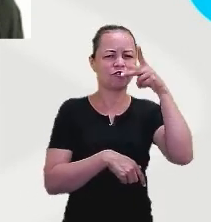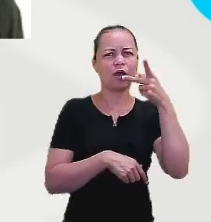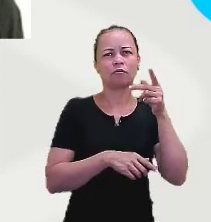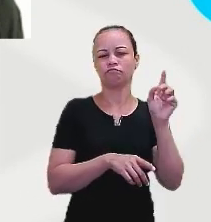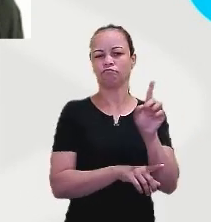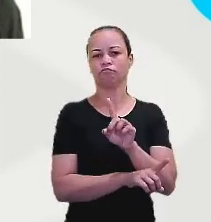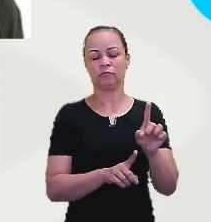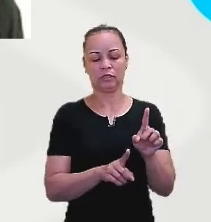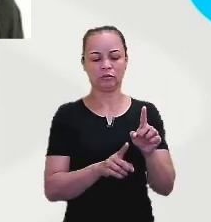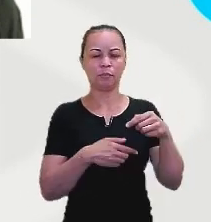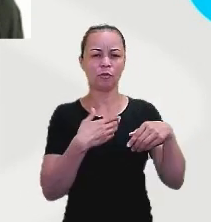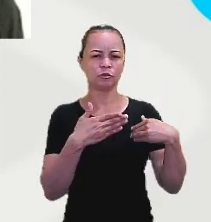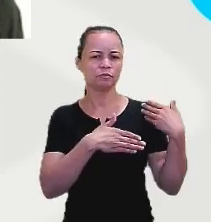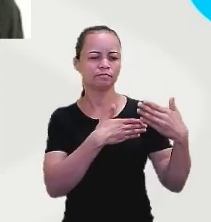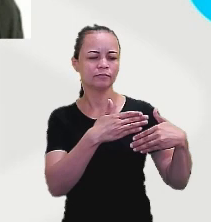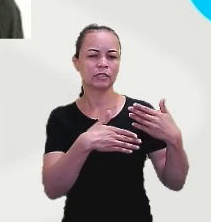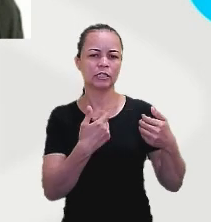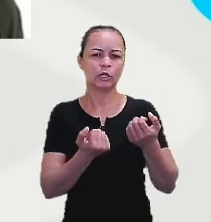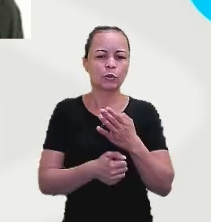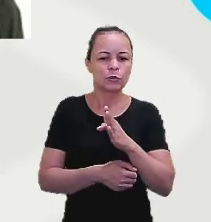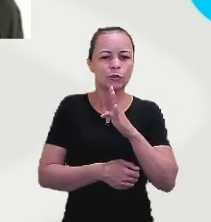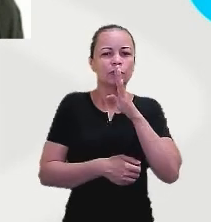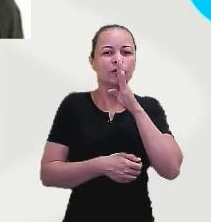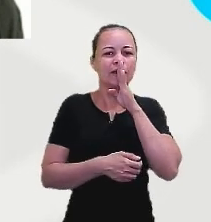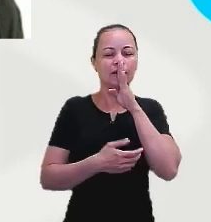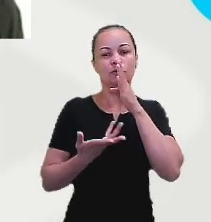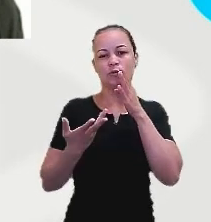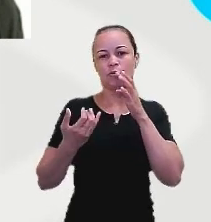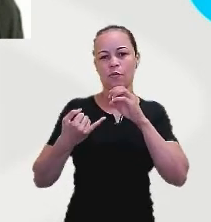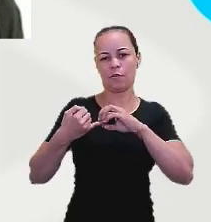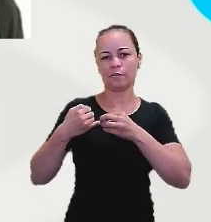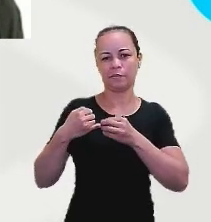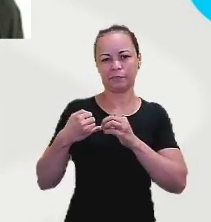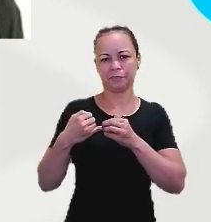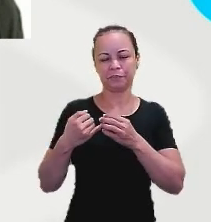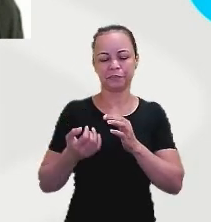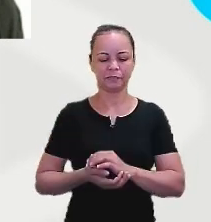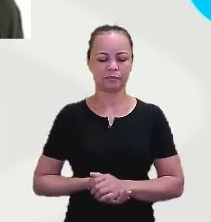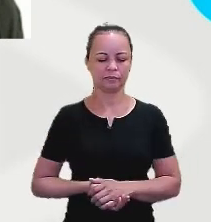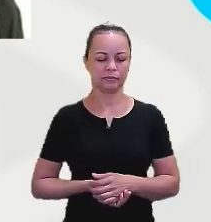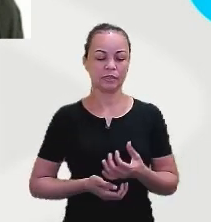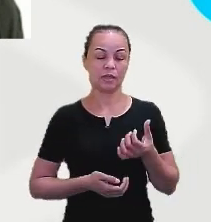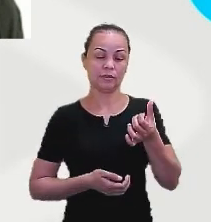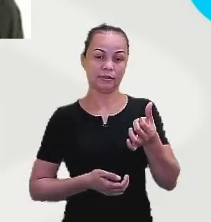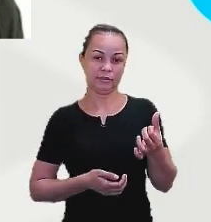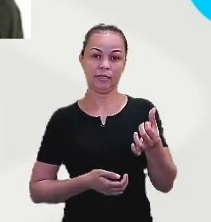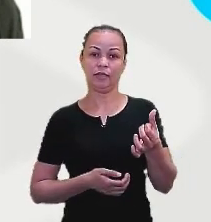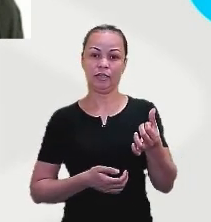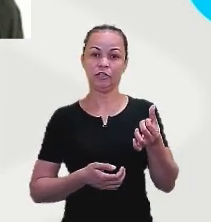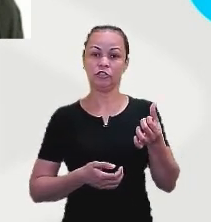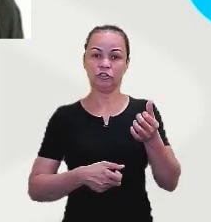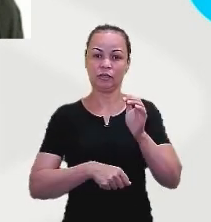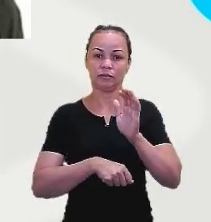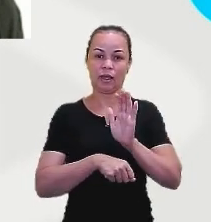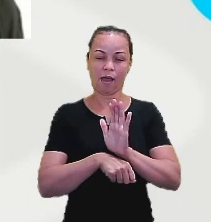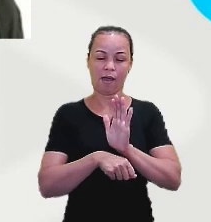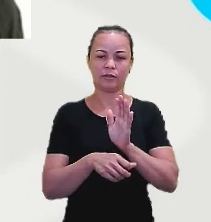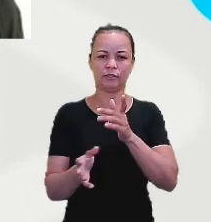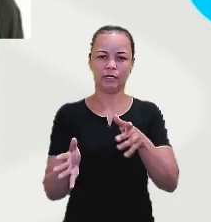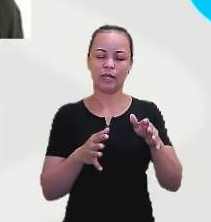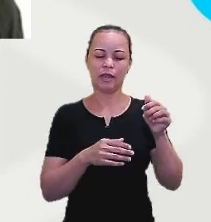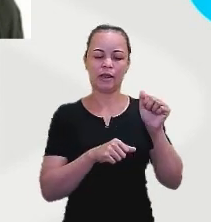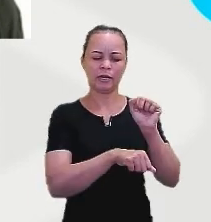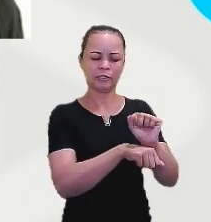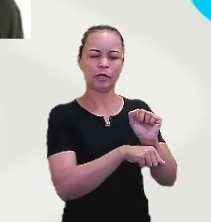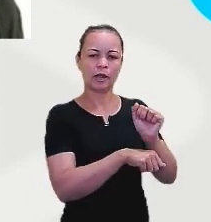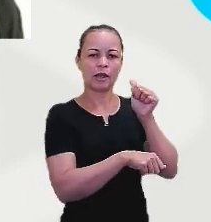vida para levar e me calo com a boca de feijão. 6 da tarde, como era de se esperar, ela pega e me